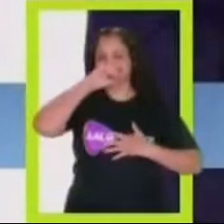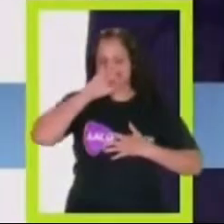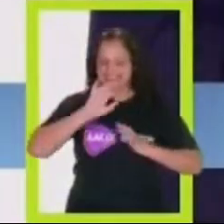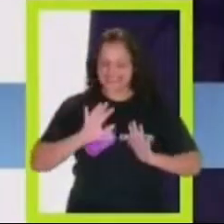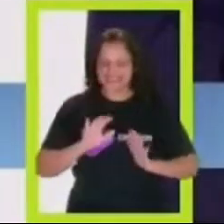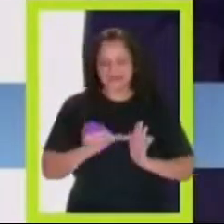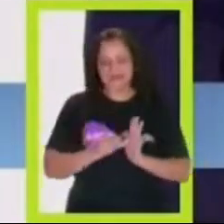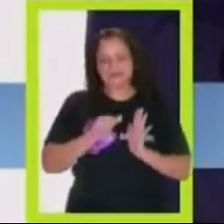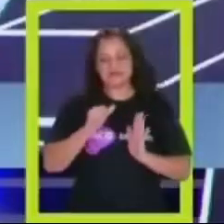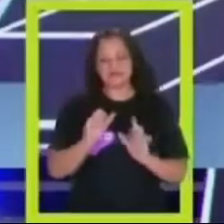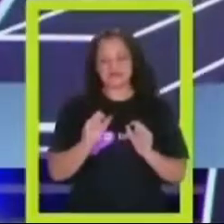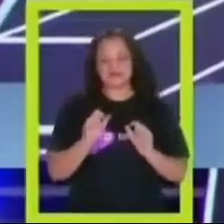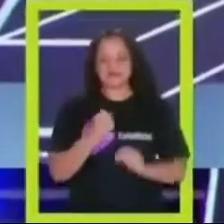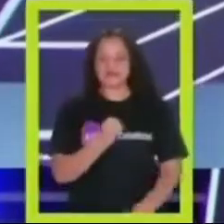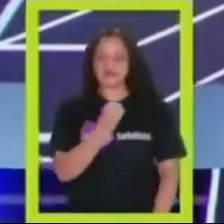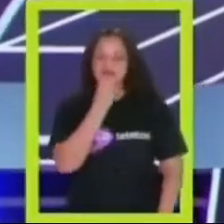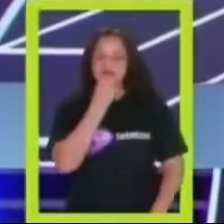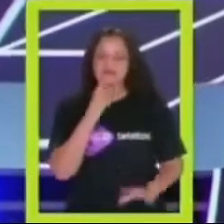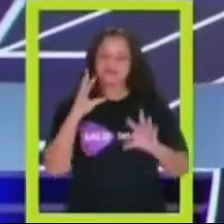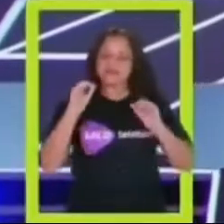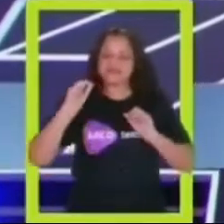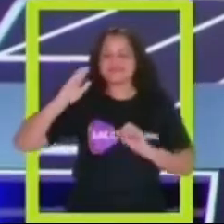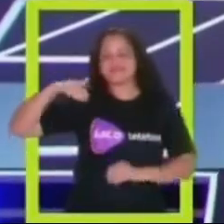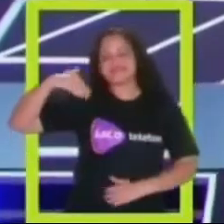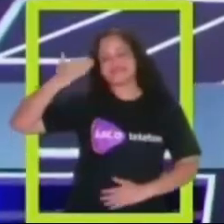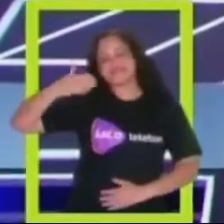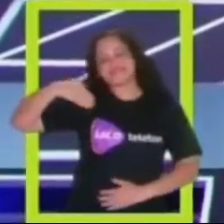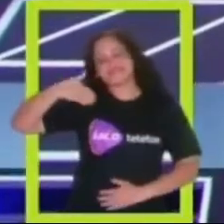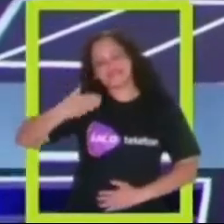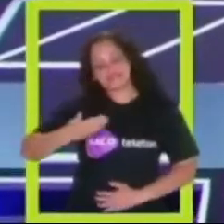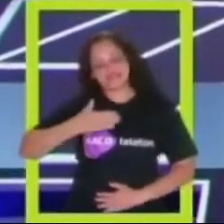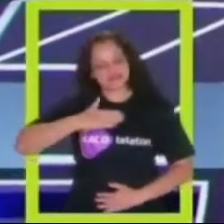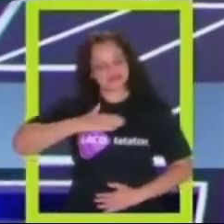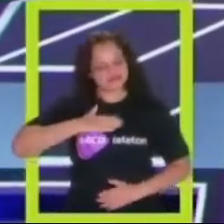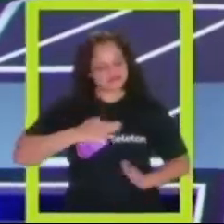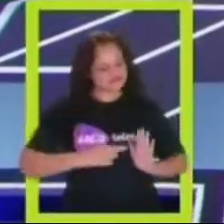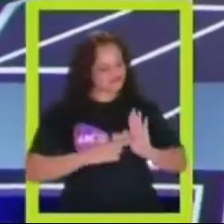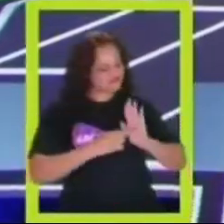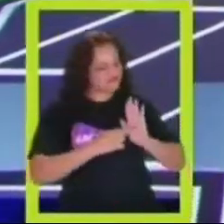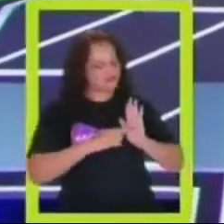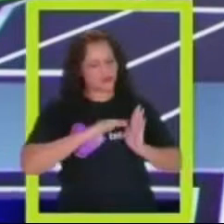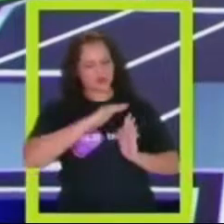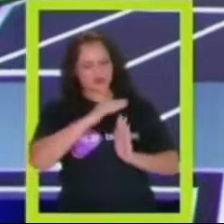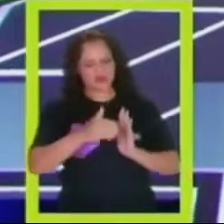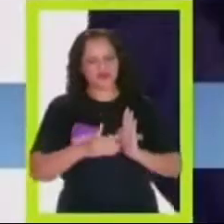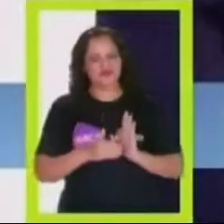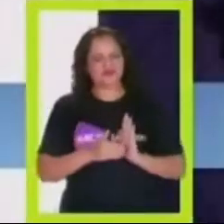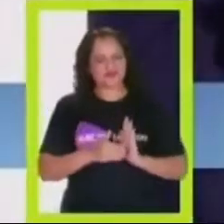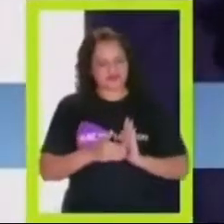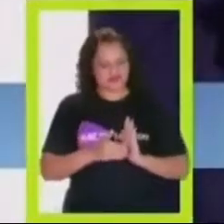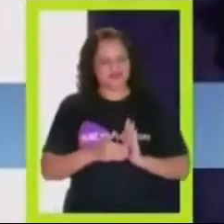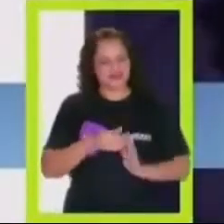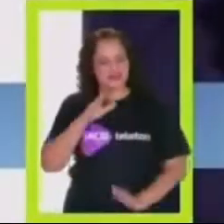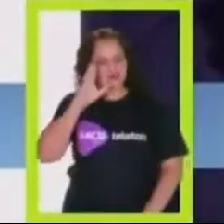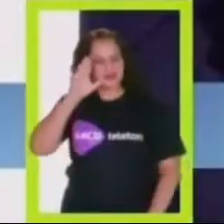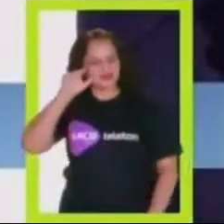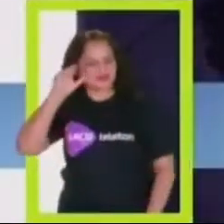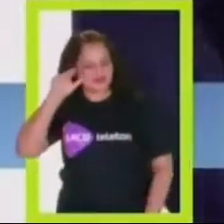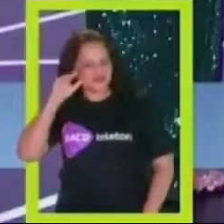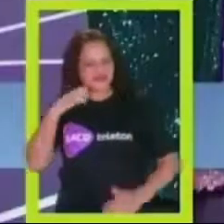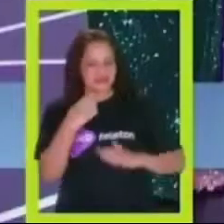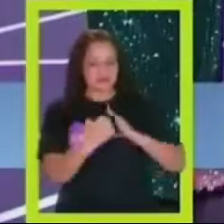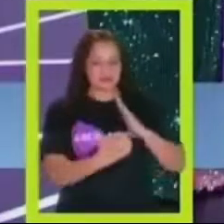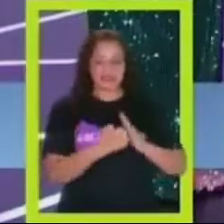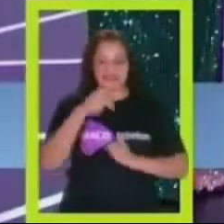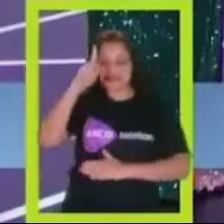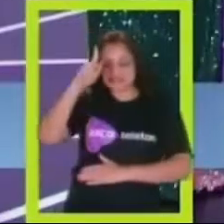boa noite. Uma honra muito grande para mim estar representando todos os colaboradores da Flora, nosso presidente Sérgio Caldas,